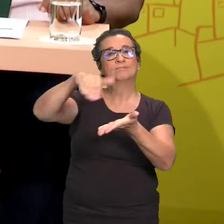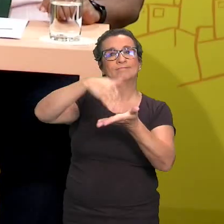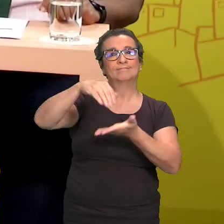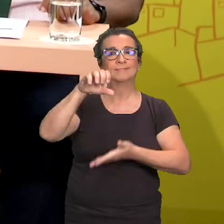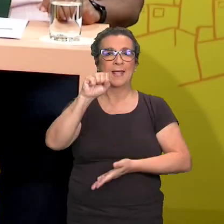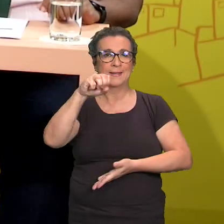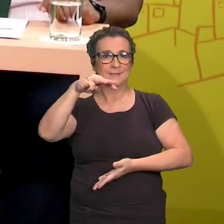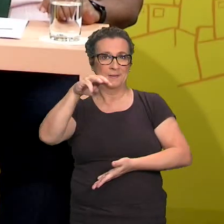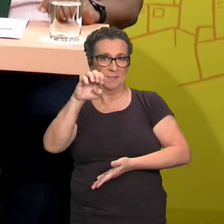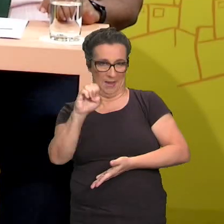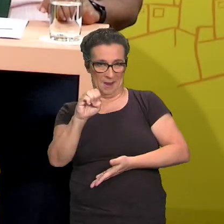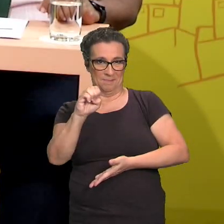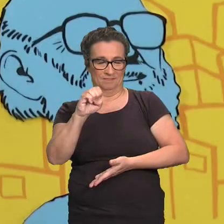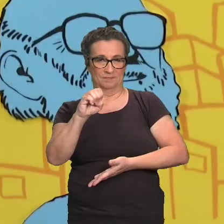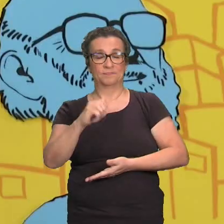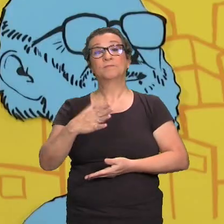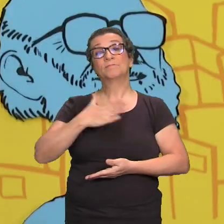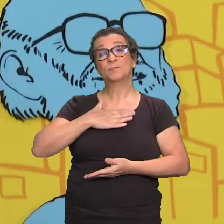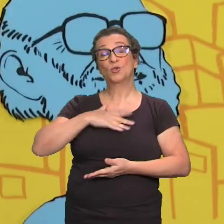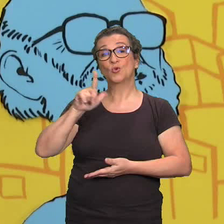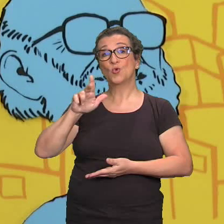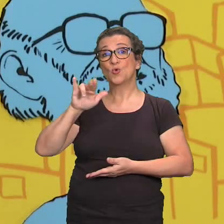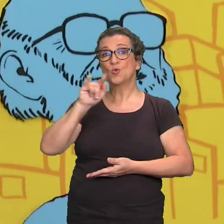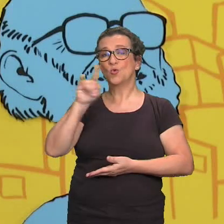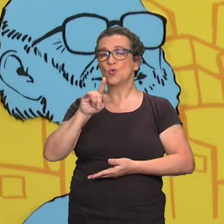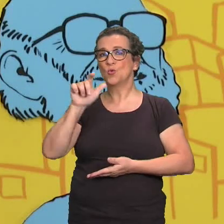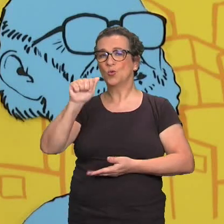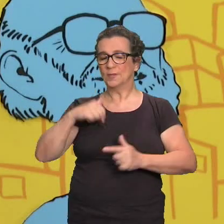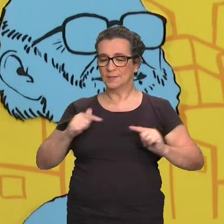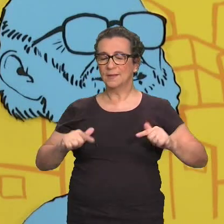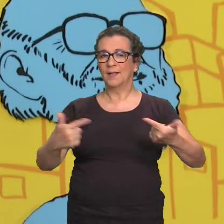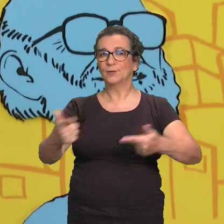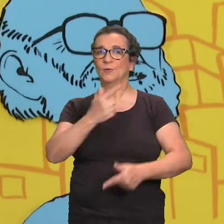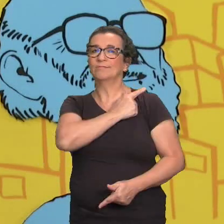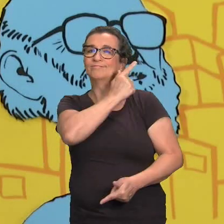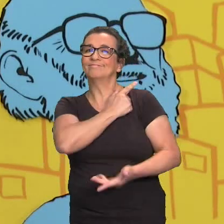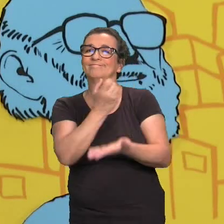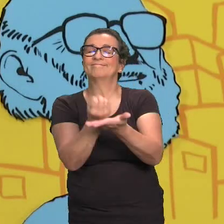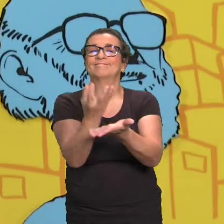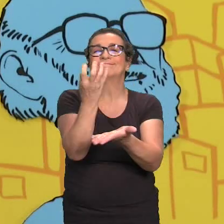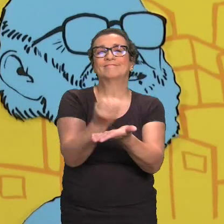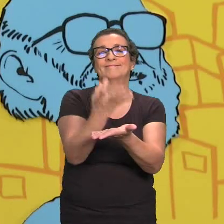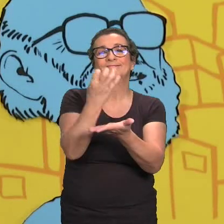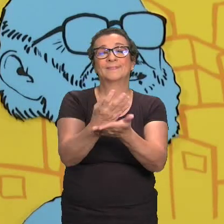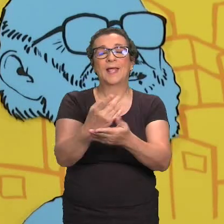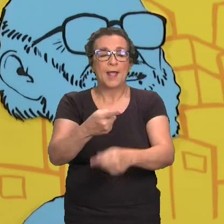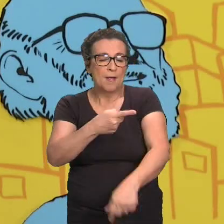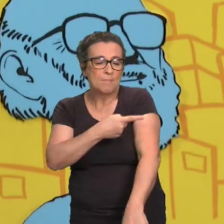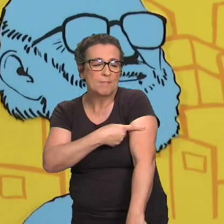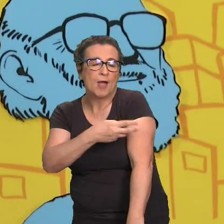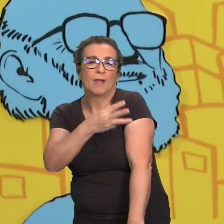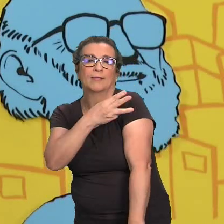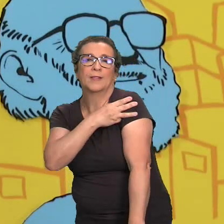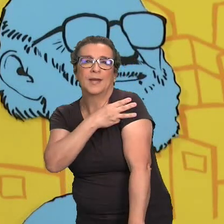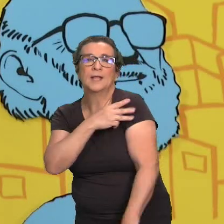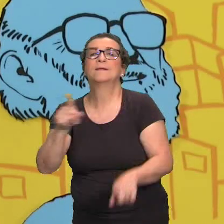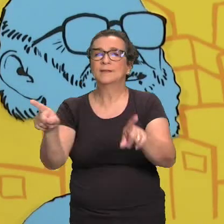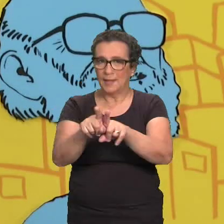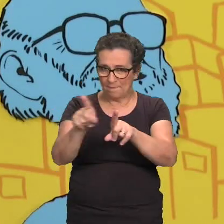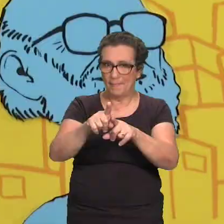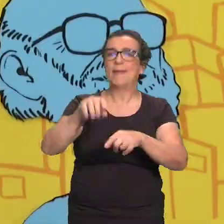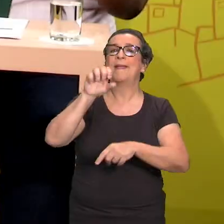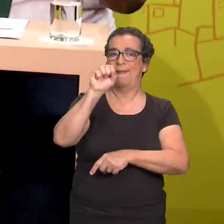Olá, eu sou a professora Luísa Mandela e atuo na Gerência de Alfabetização e Anos Iniciais, também na